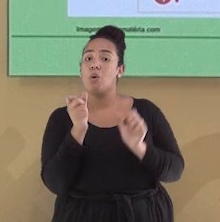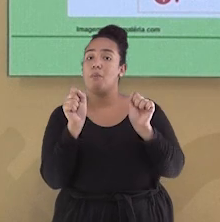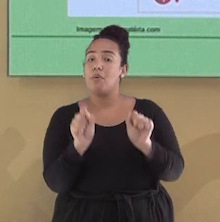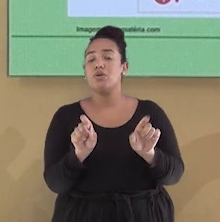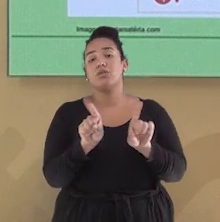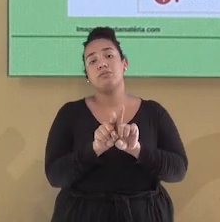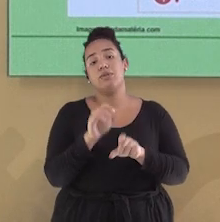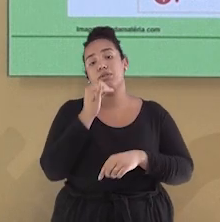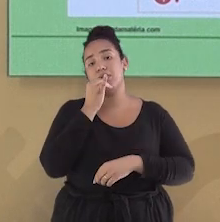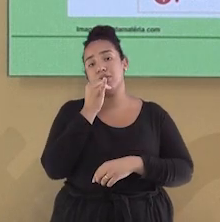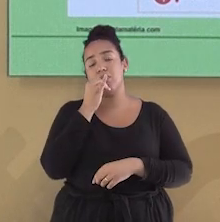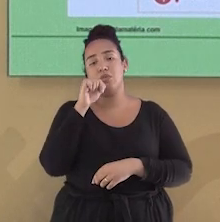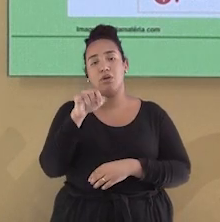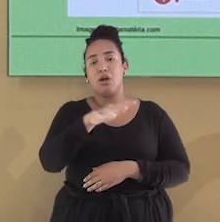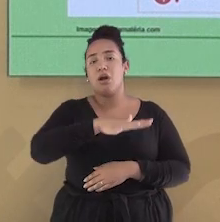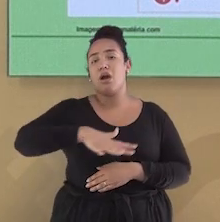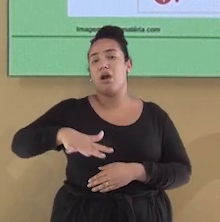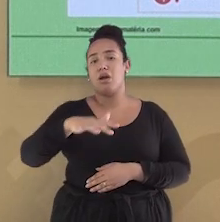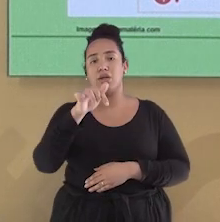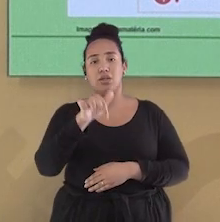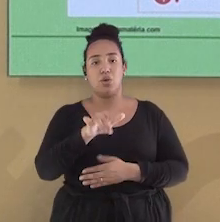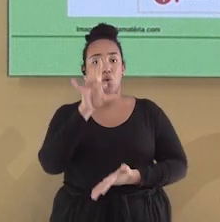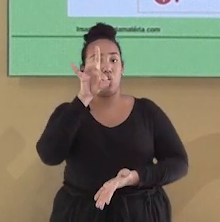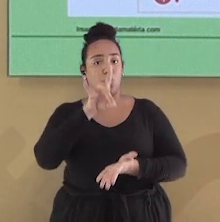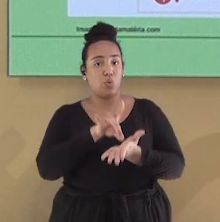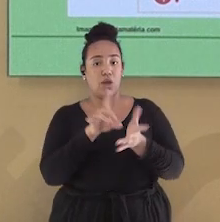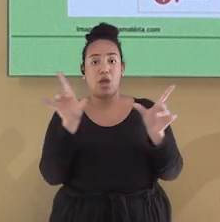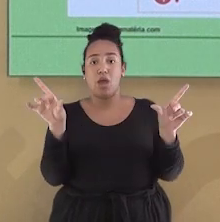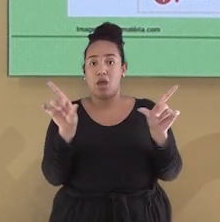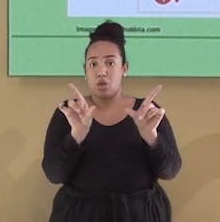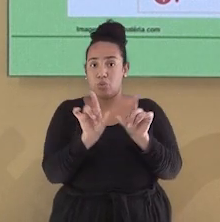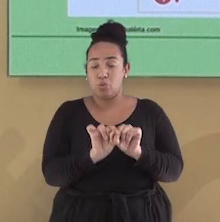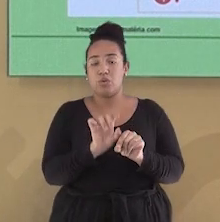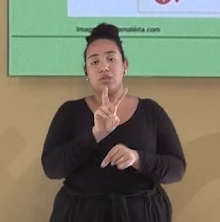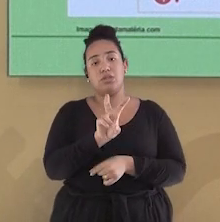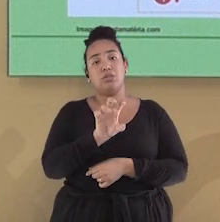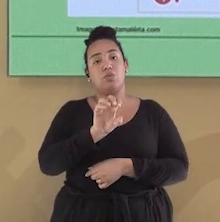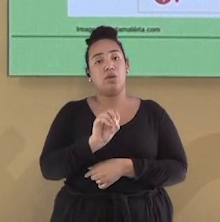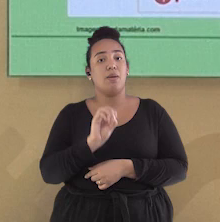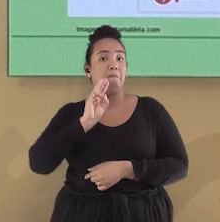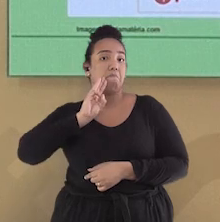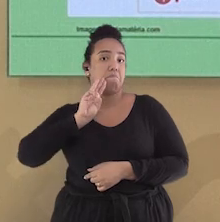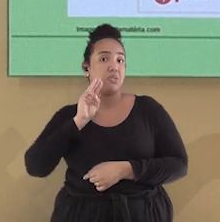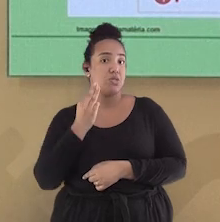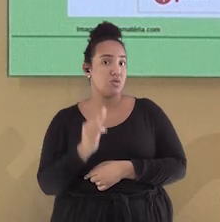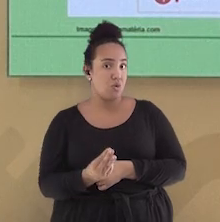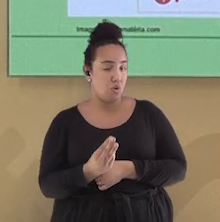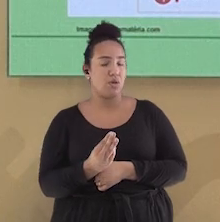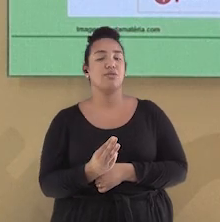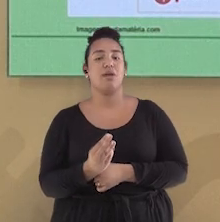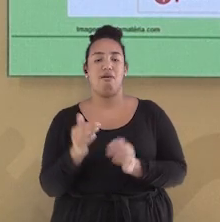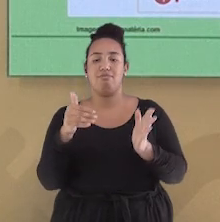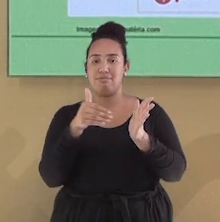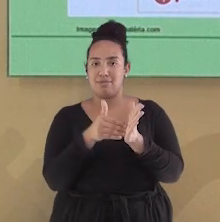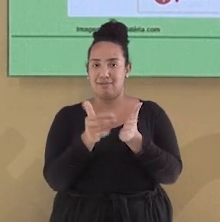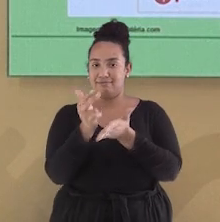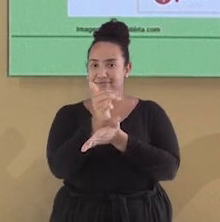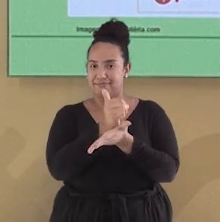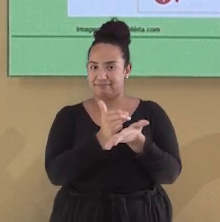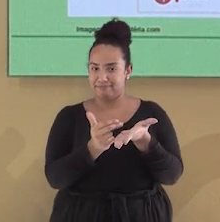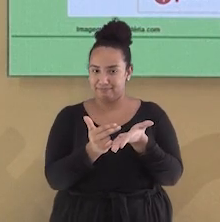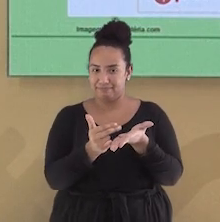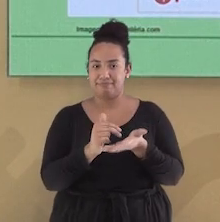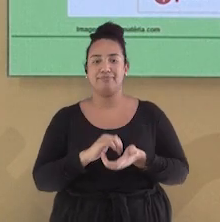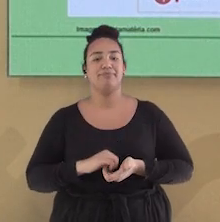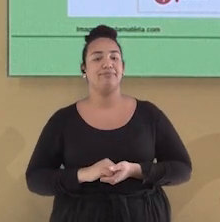que o tamanho real do espaço representado foi reduzido 50 milhões de vezes para caber